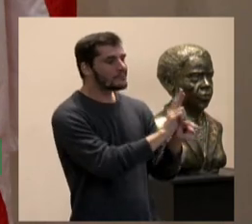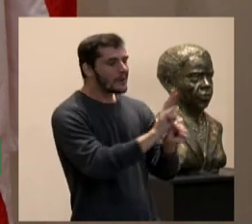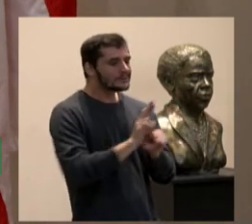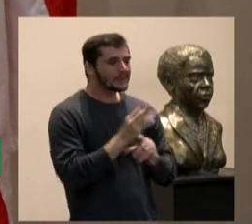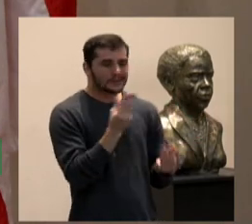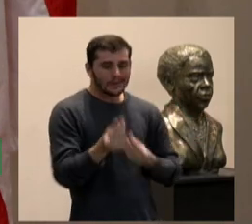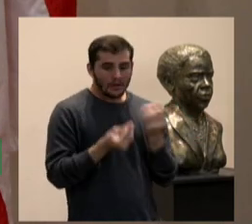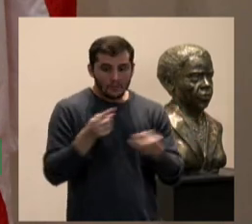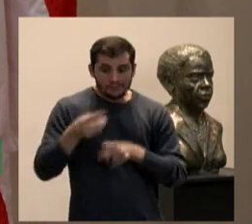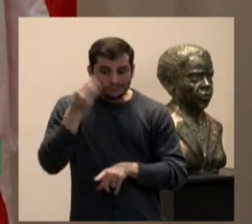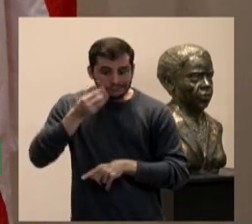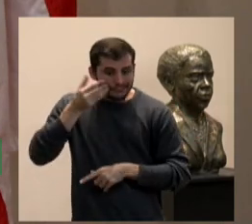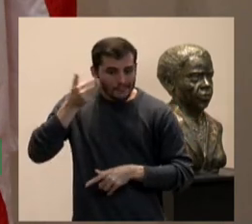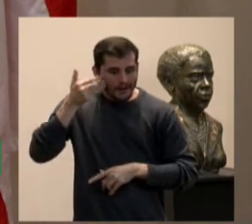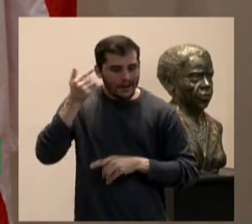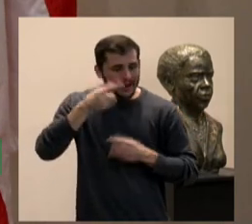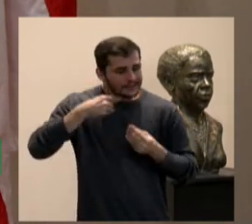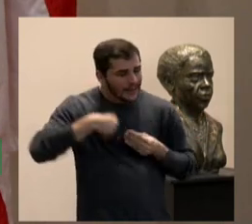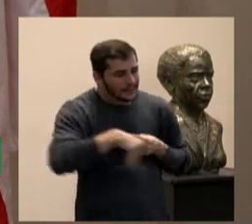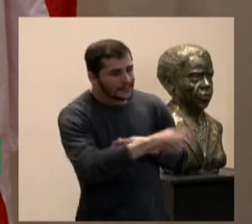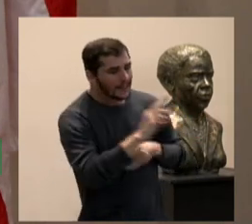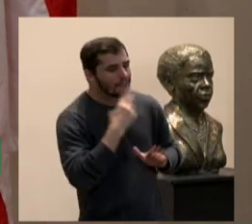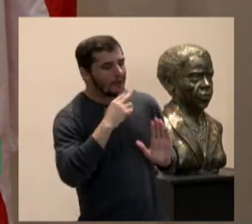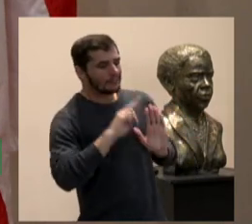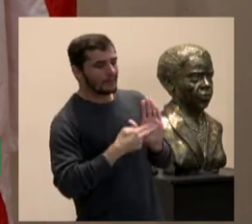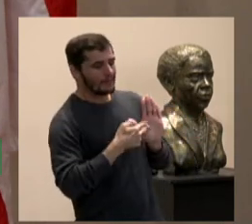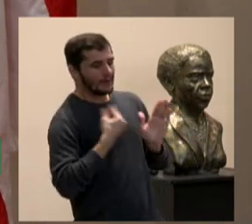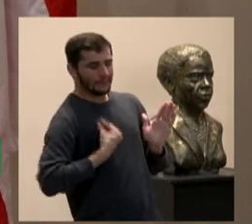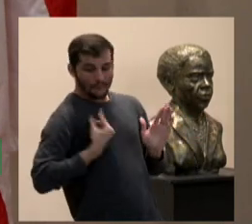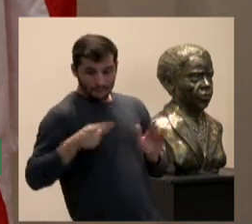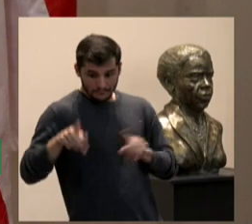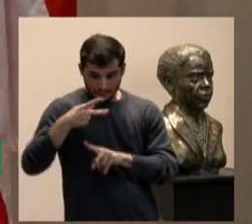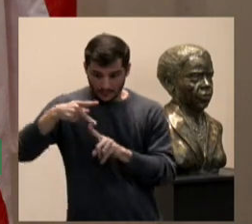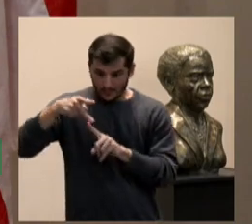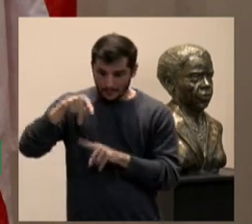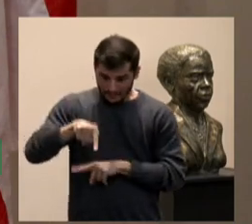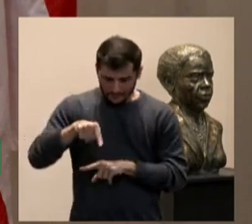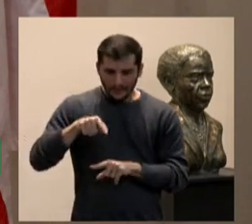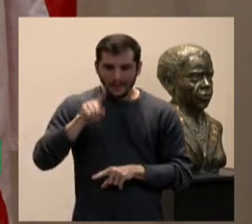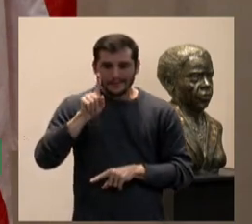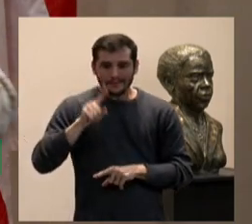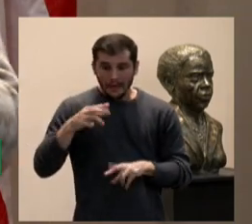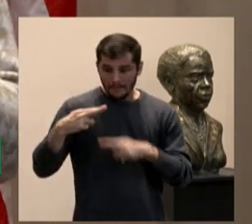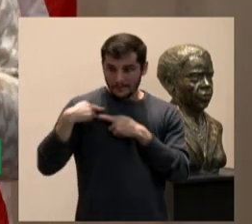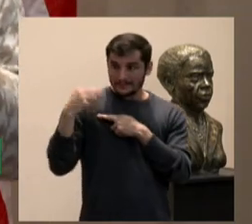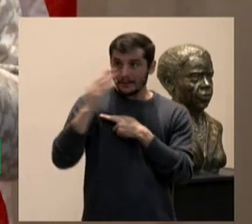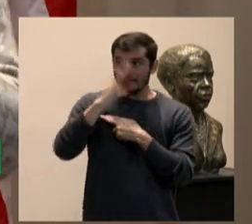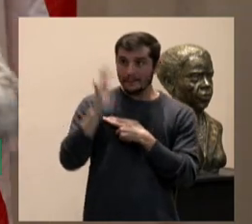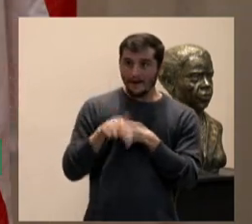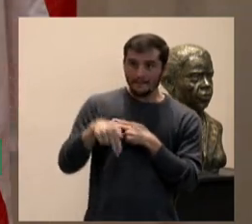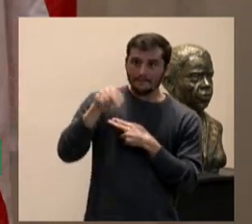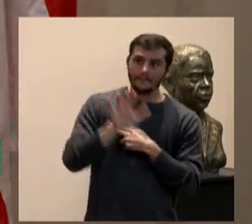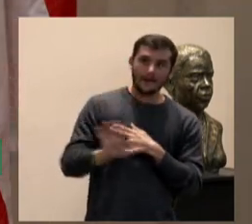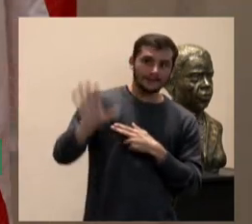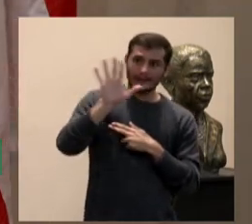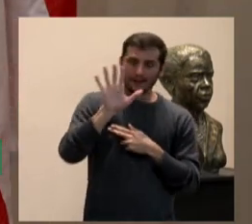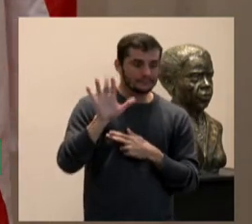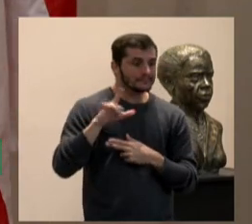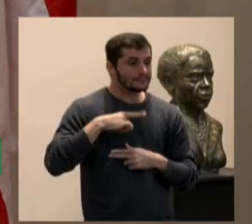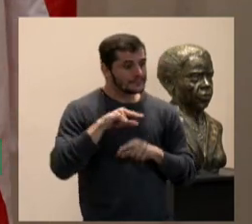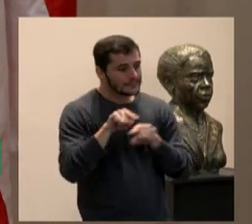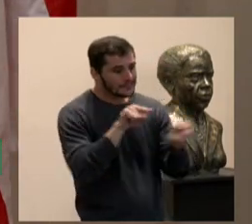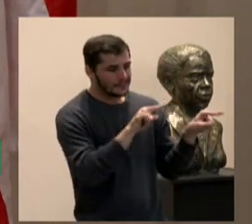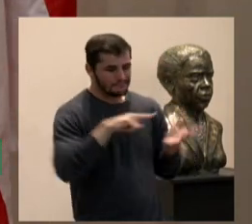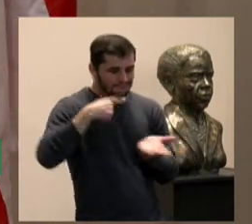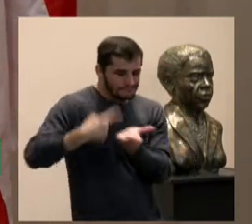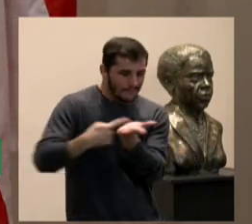esse compromisso. Quer dizer, o PNE não é uma responsabilidade do governo federal. A gente tem aqui um pacto